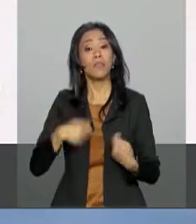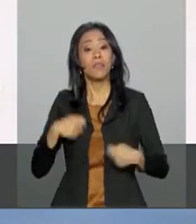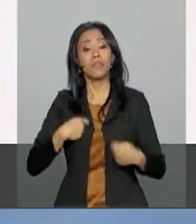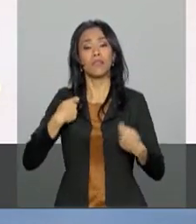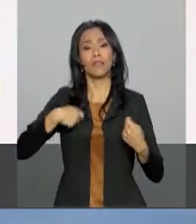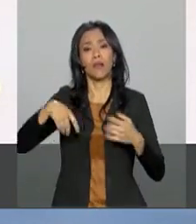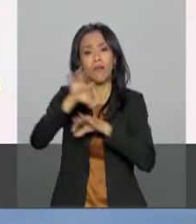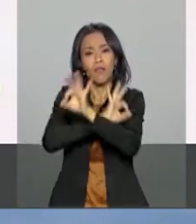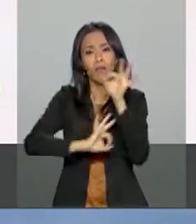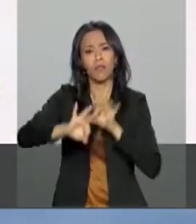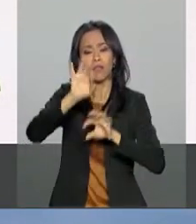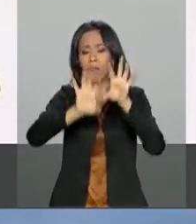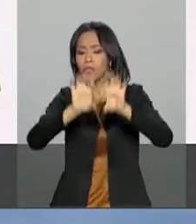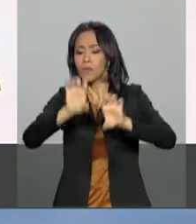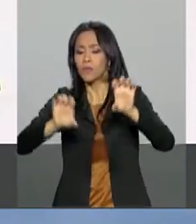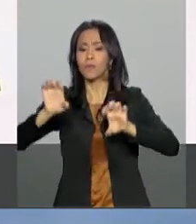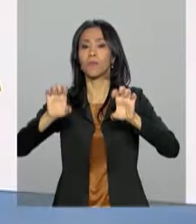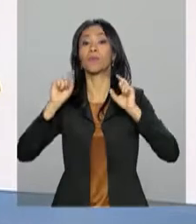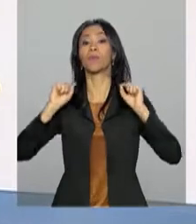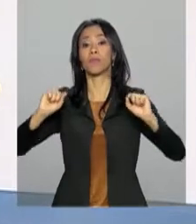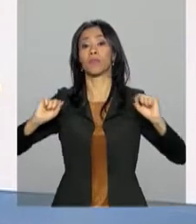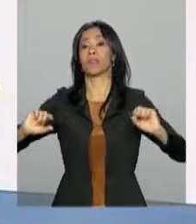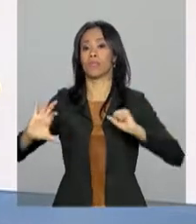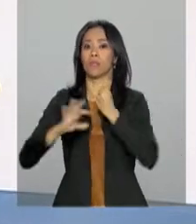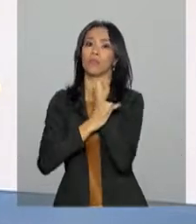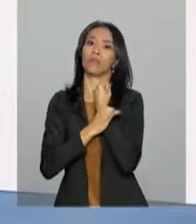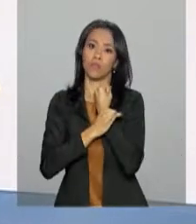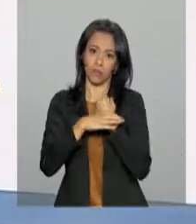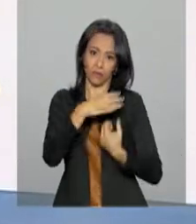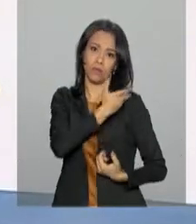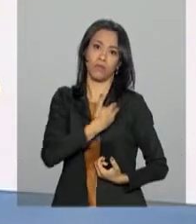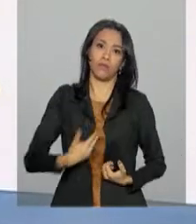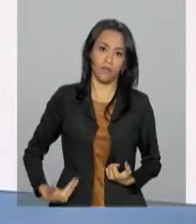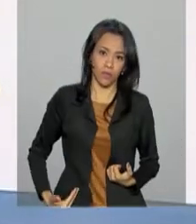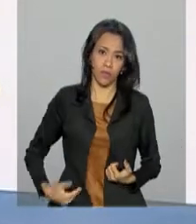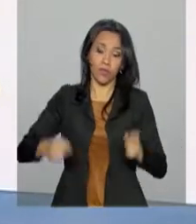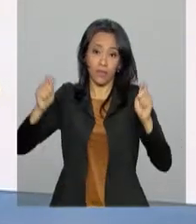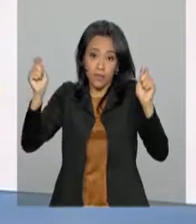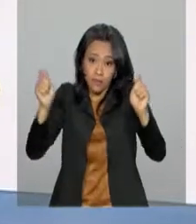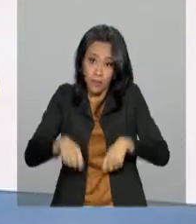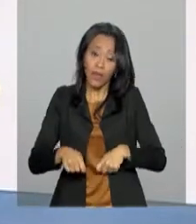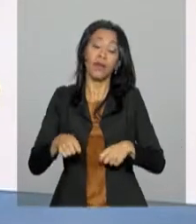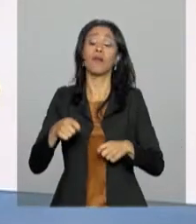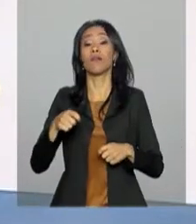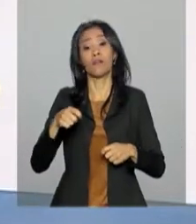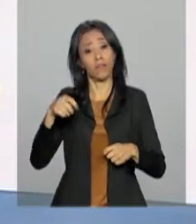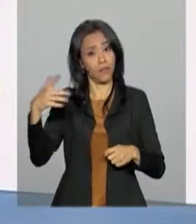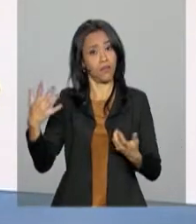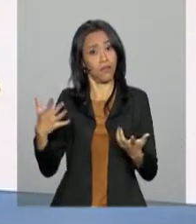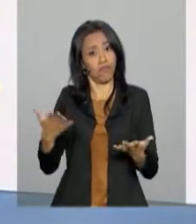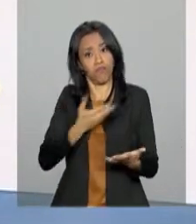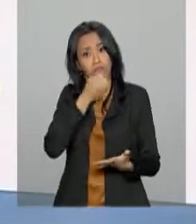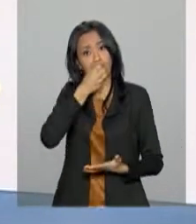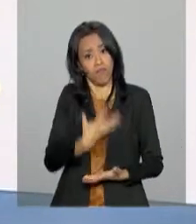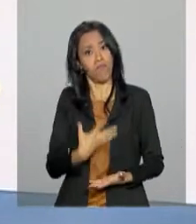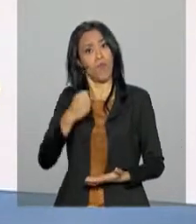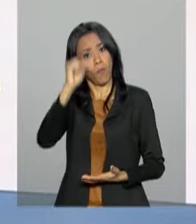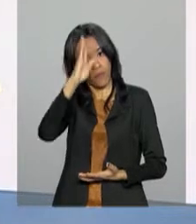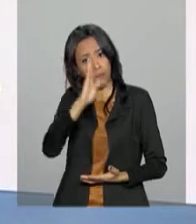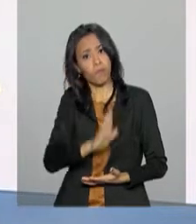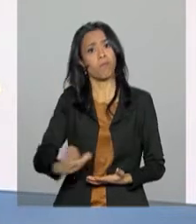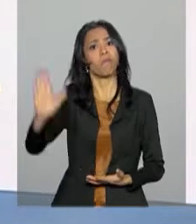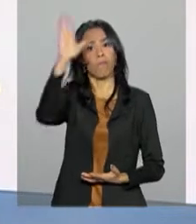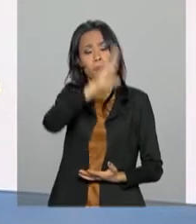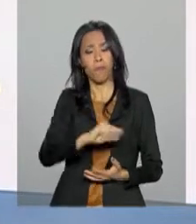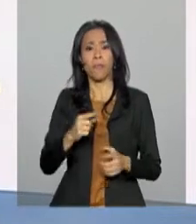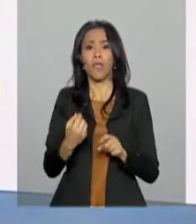aparelhamento da segurança pública e isto pode efetivamente ser sol de salutar para todo o país porque a partir das experiências